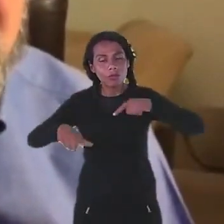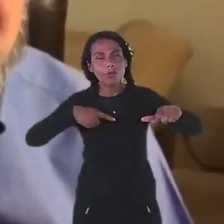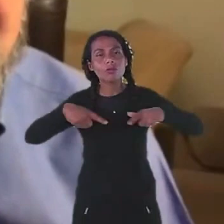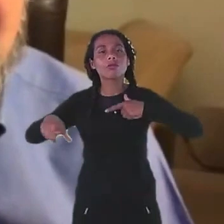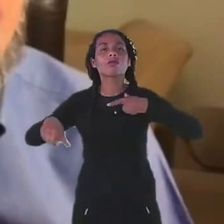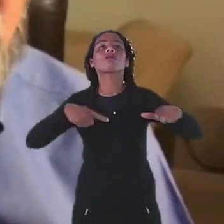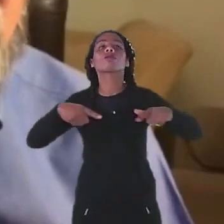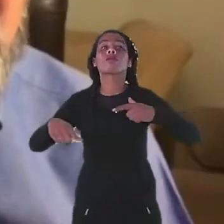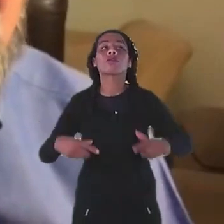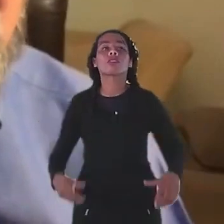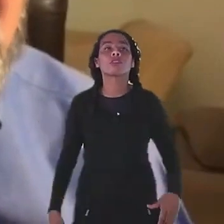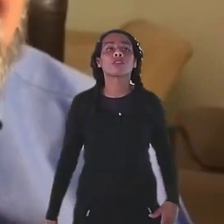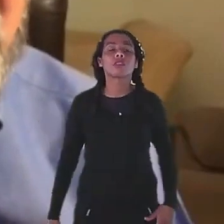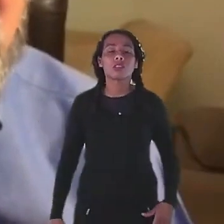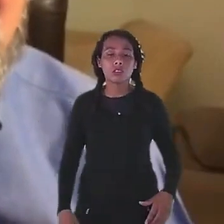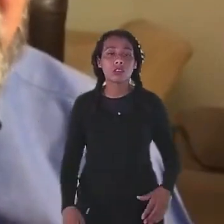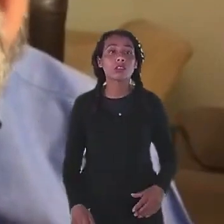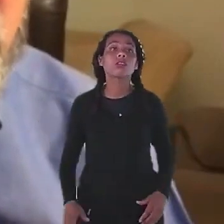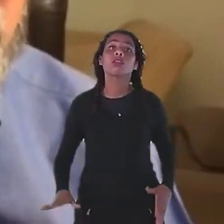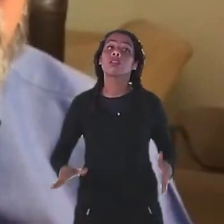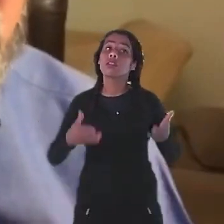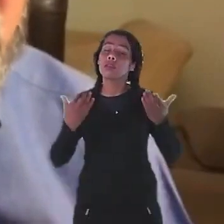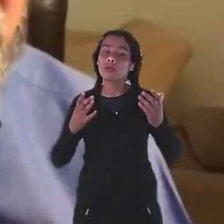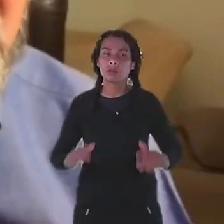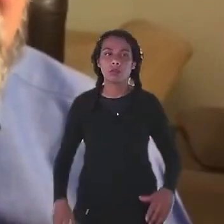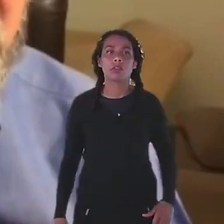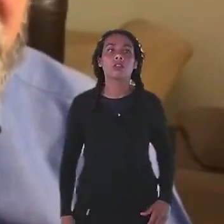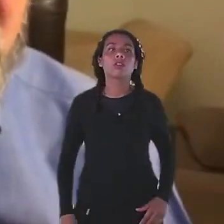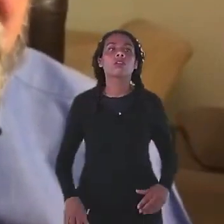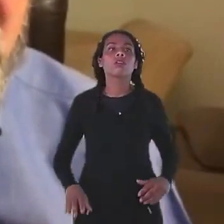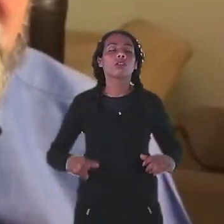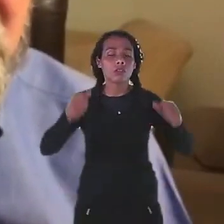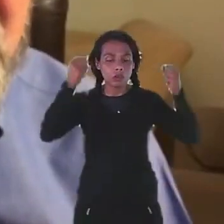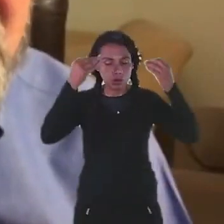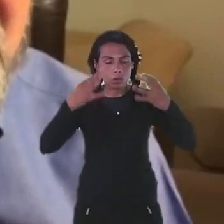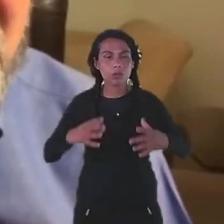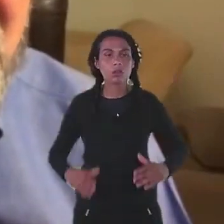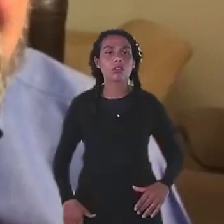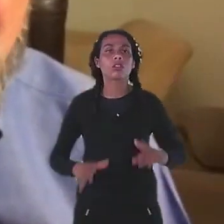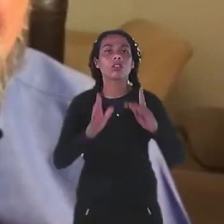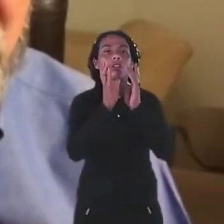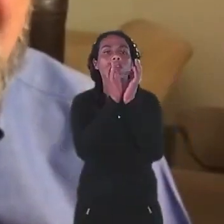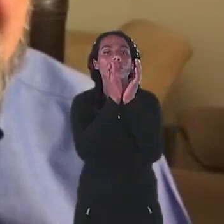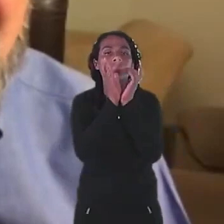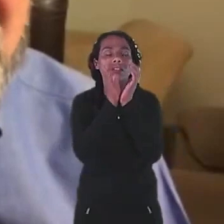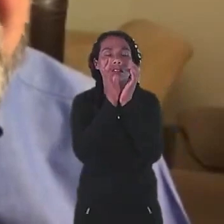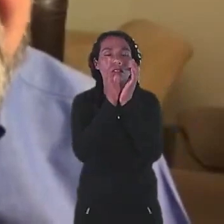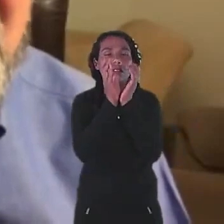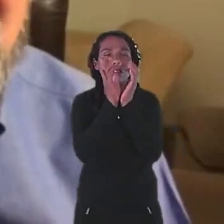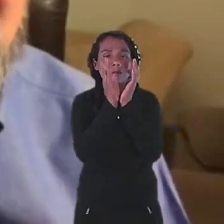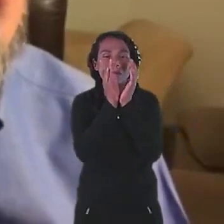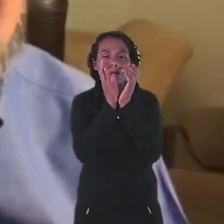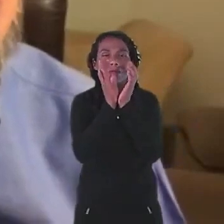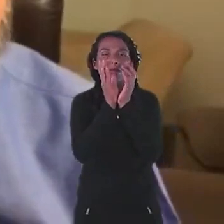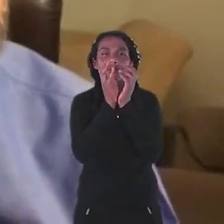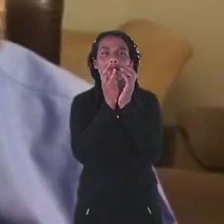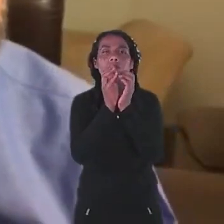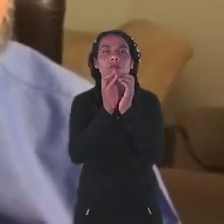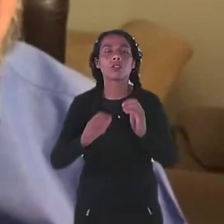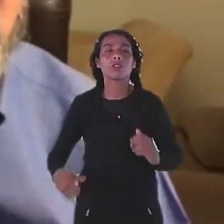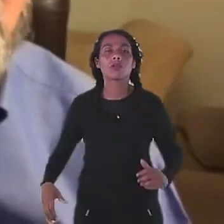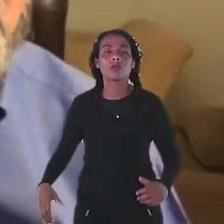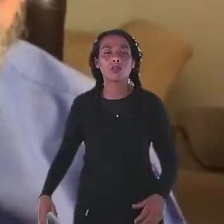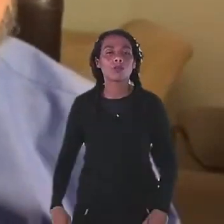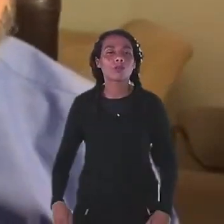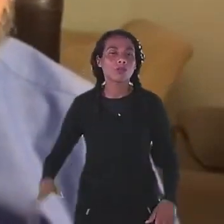humano no centro da nossa visão cosmológica do universo, né? Porque, na realidade, o ponto central, a tese central desse livro é